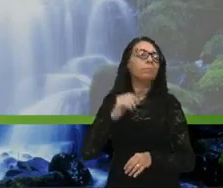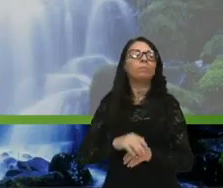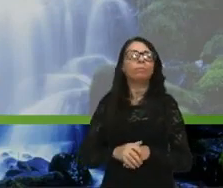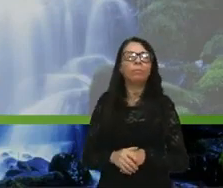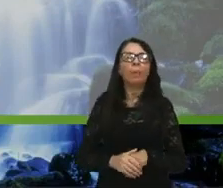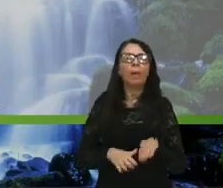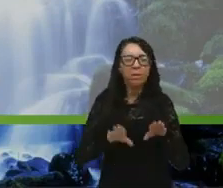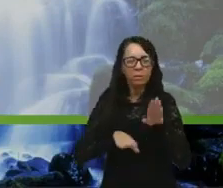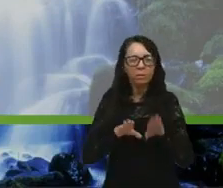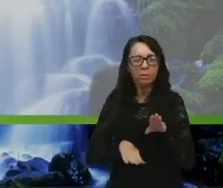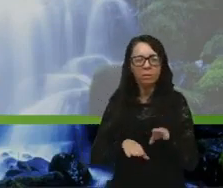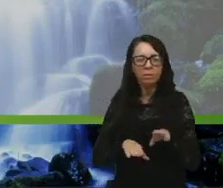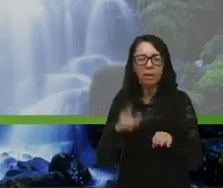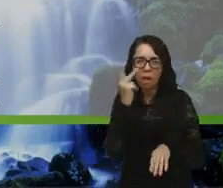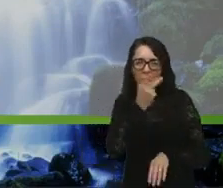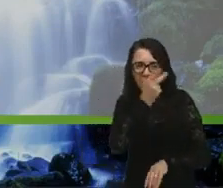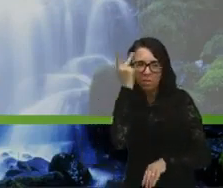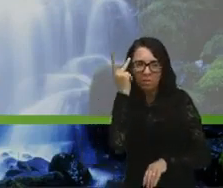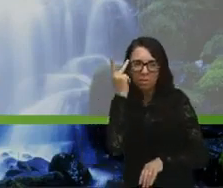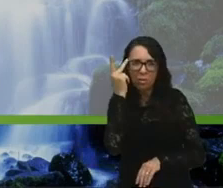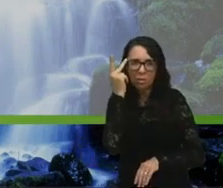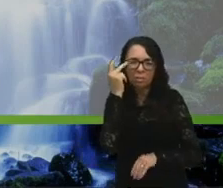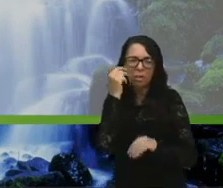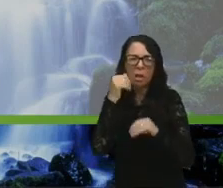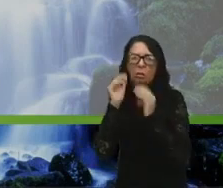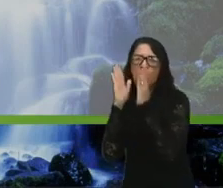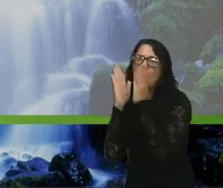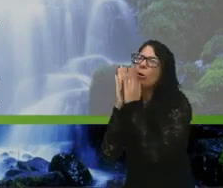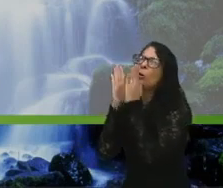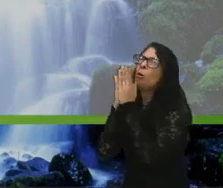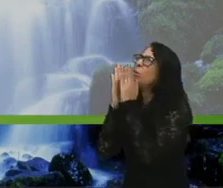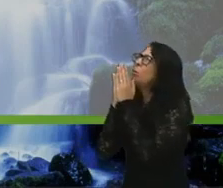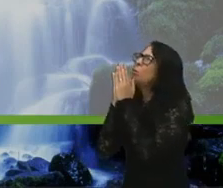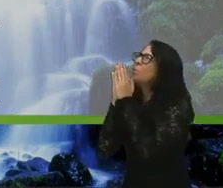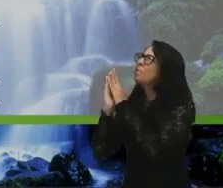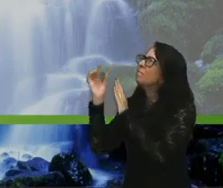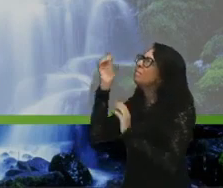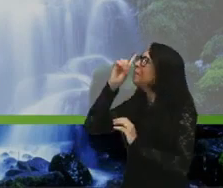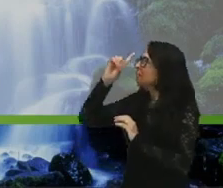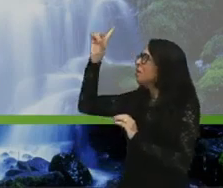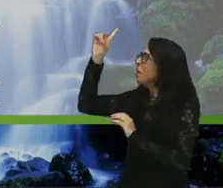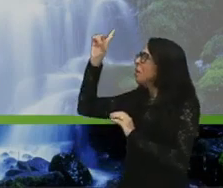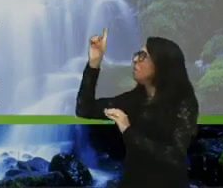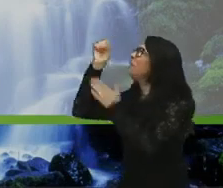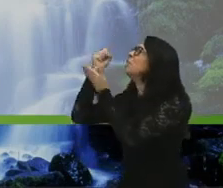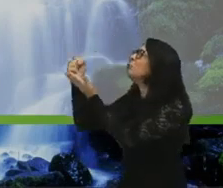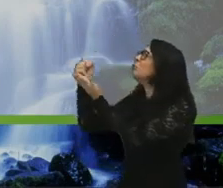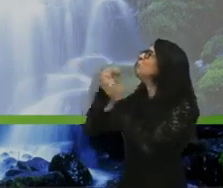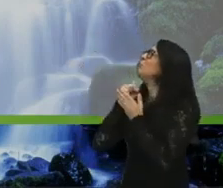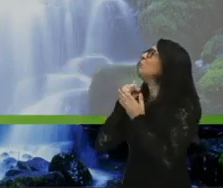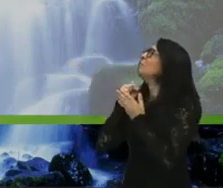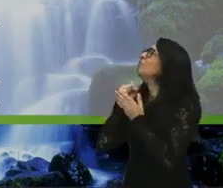Há pessoas que oram, pedindo para que Deus lhes dê sucesso,